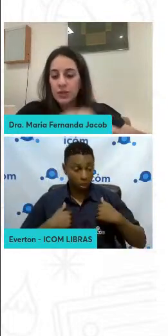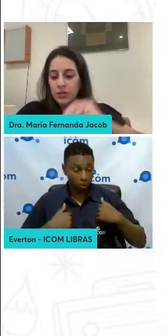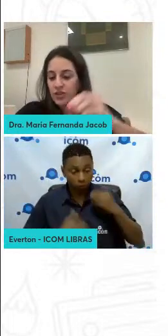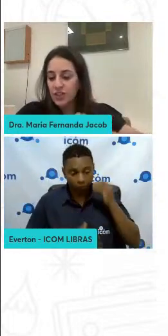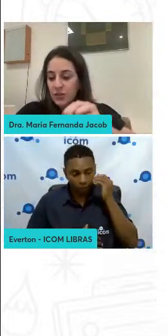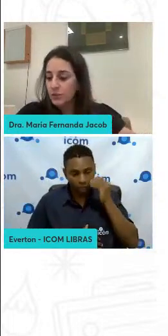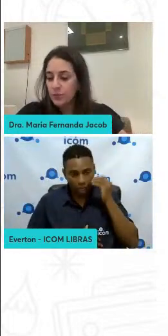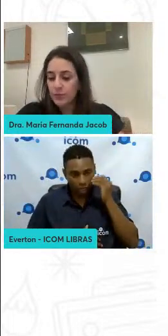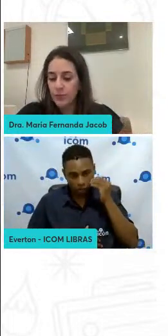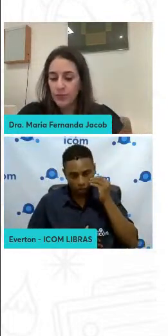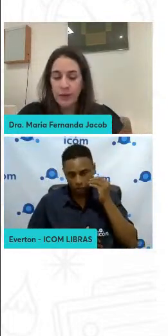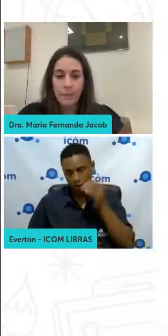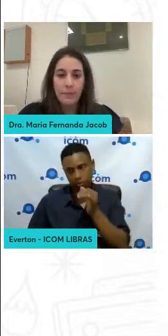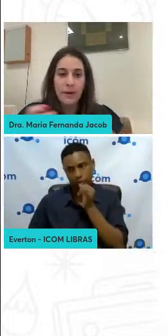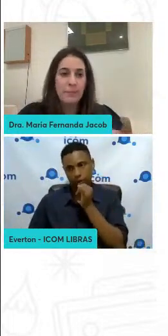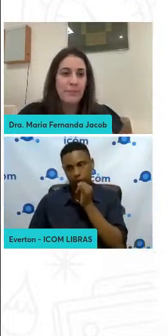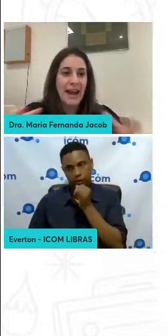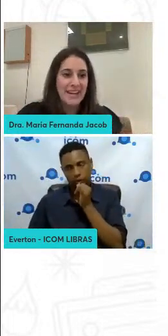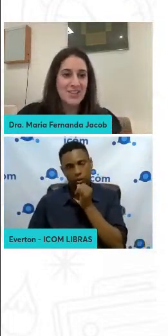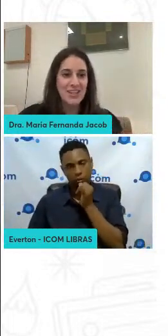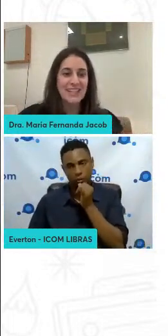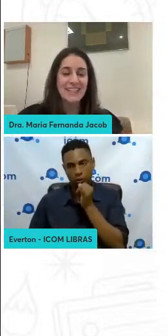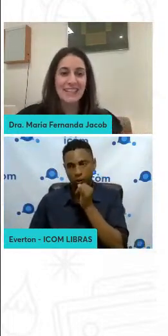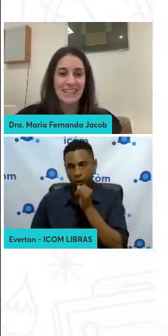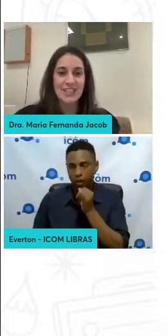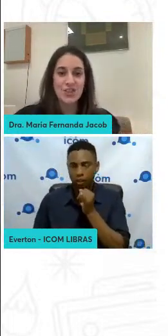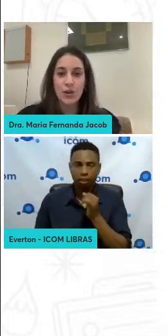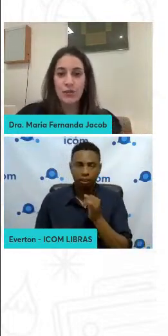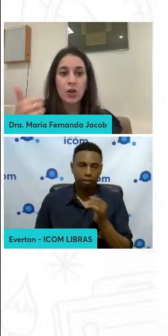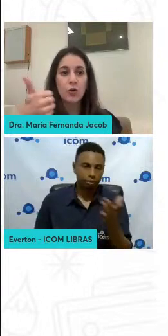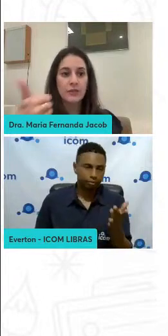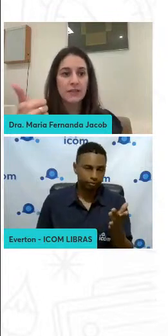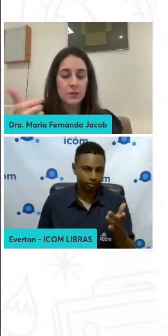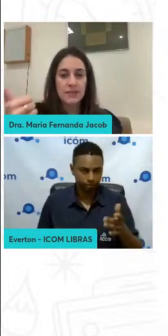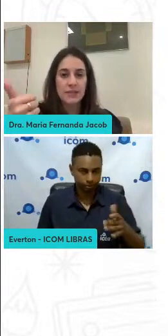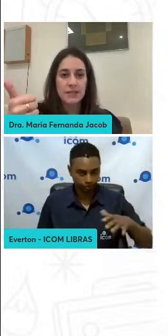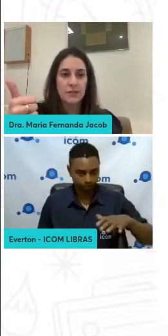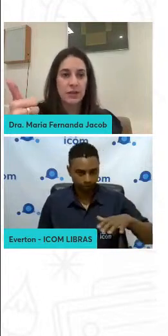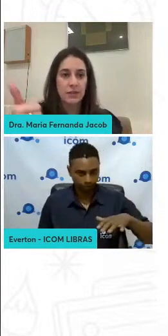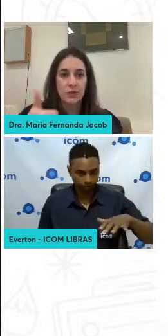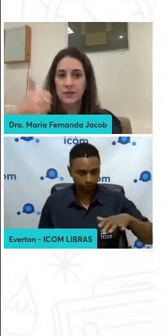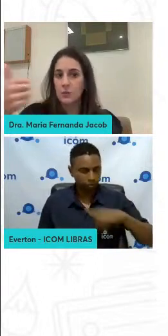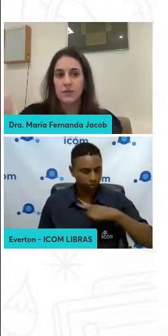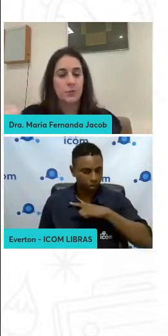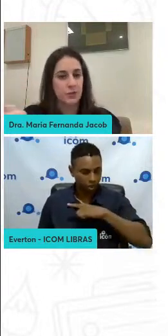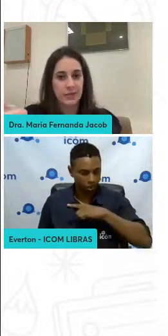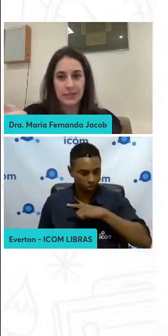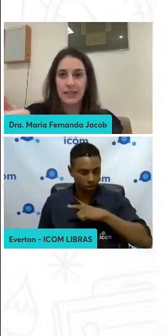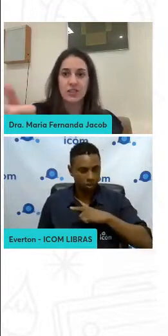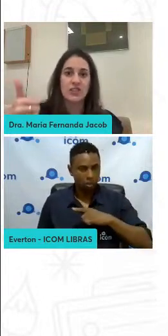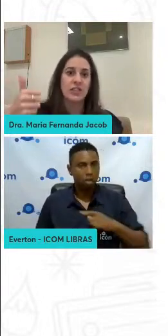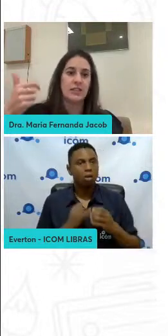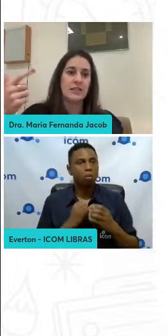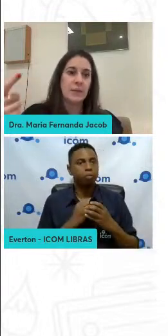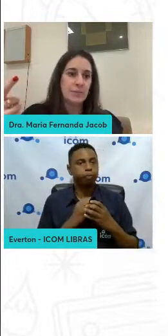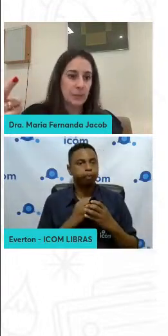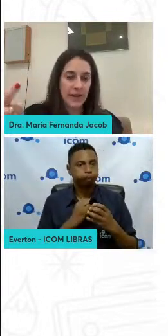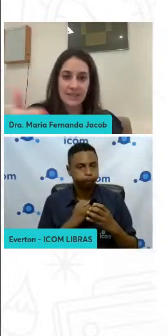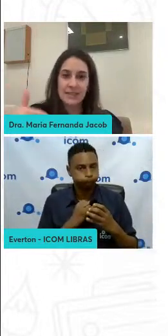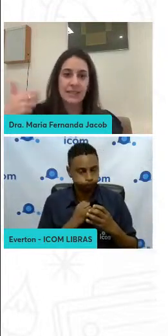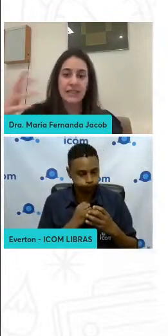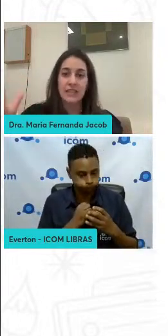vamos supor que eu tire uma parte ali da região, eu vou encontrar substâncias inflamatórias, como as